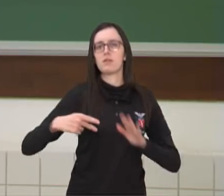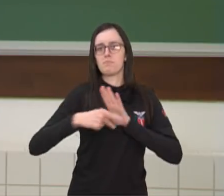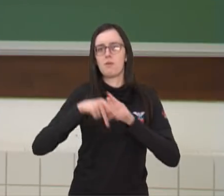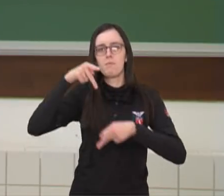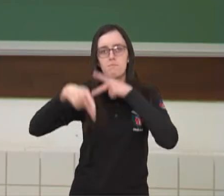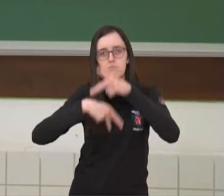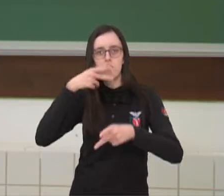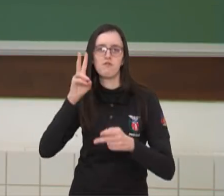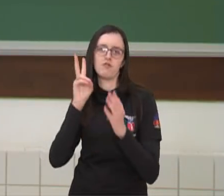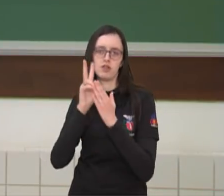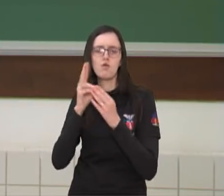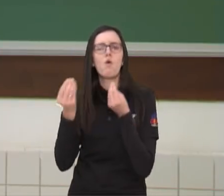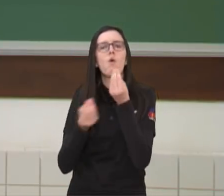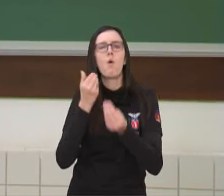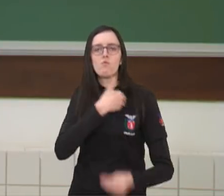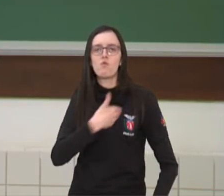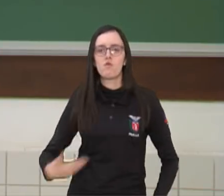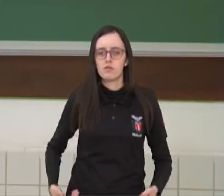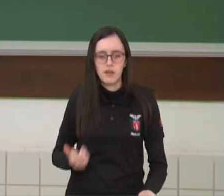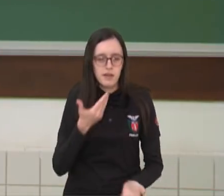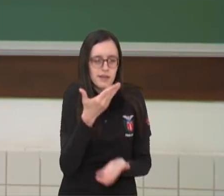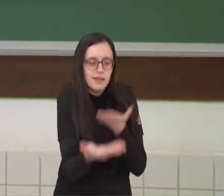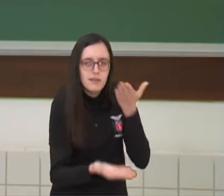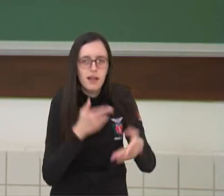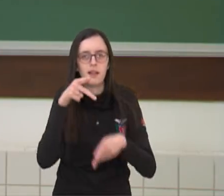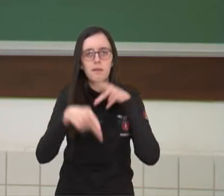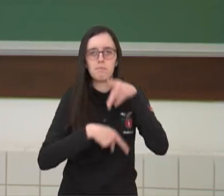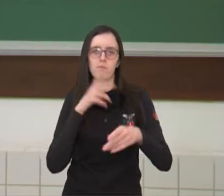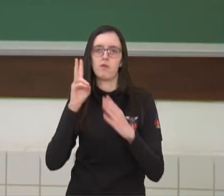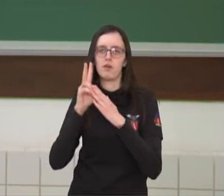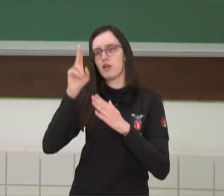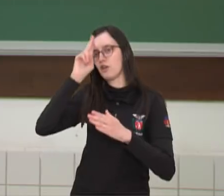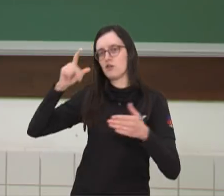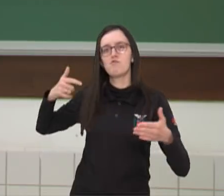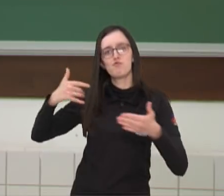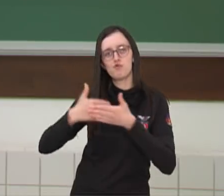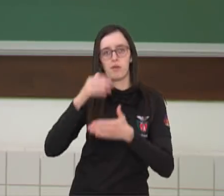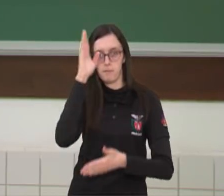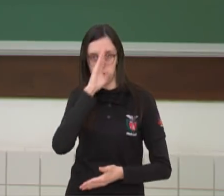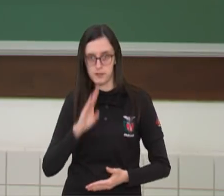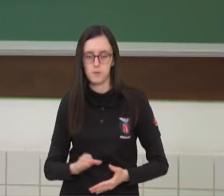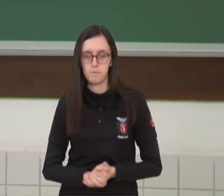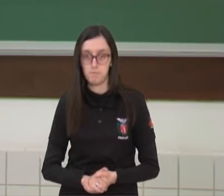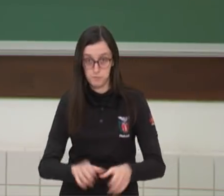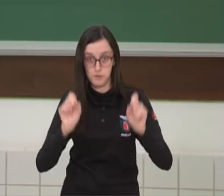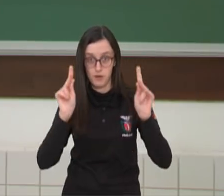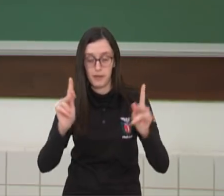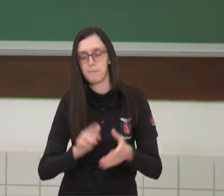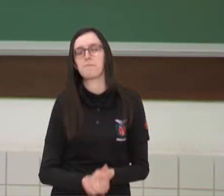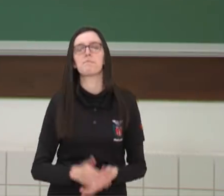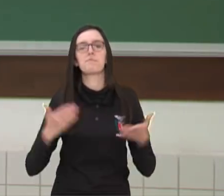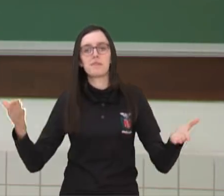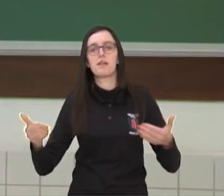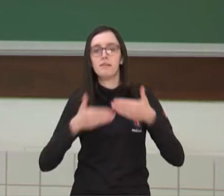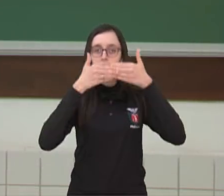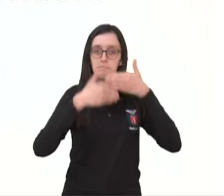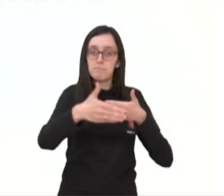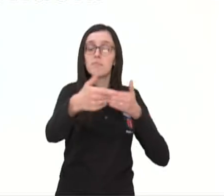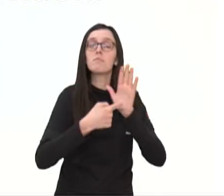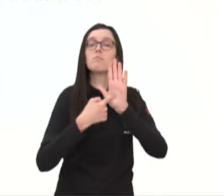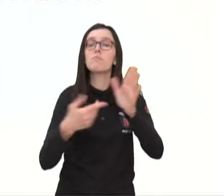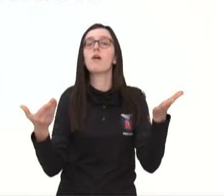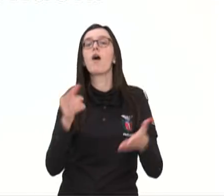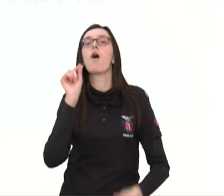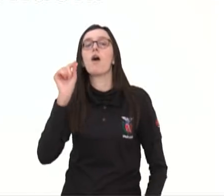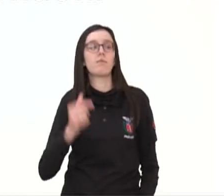como o governo tratou esses povos indígenas na história do Brasil. Ok? Então, tá aqui para você, ó,